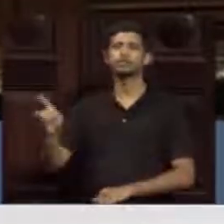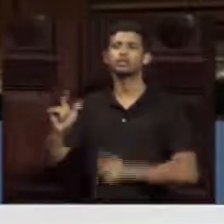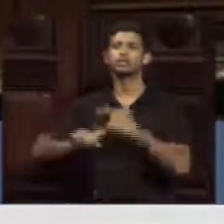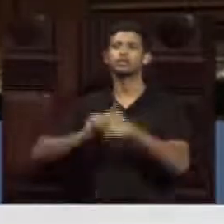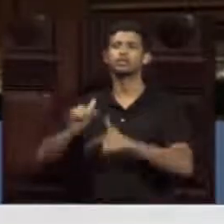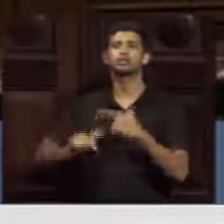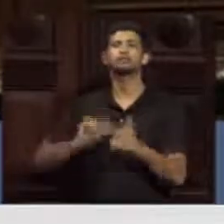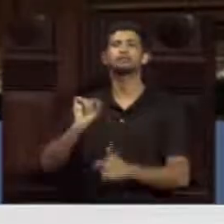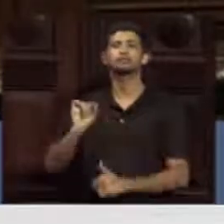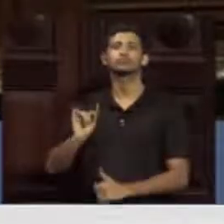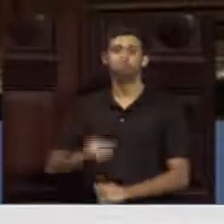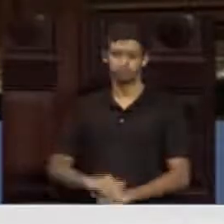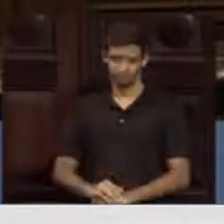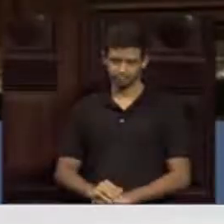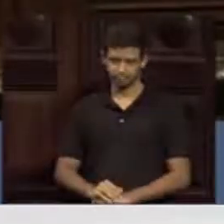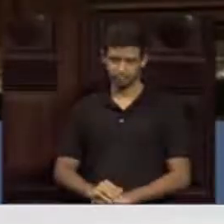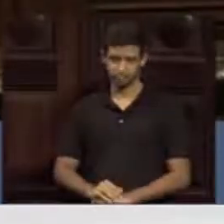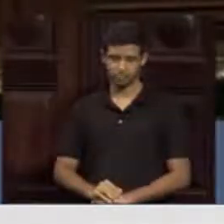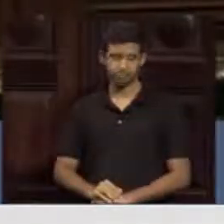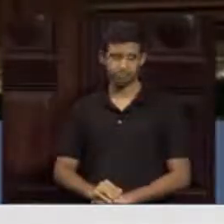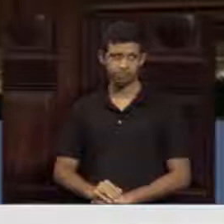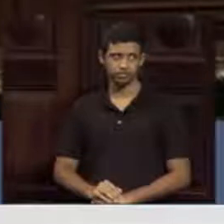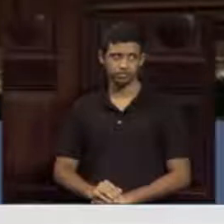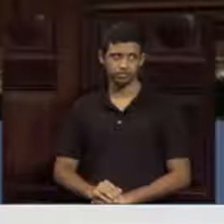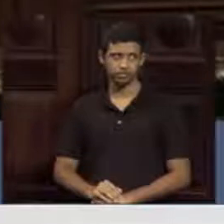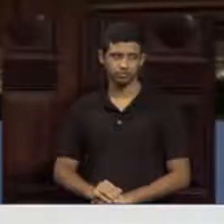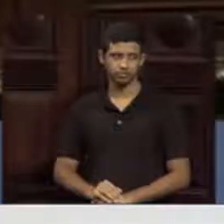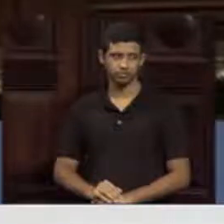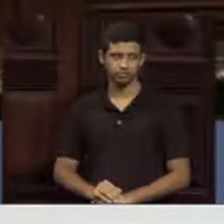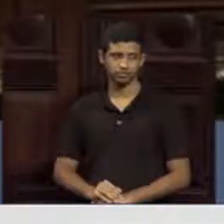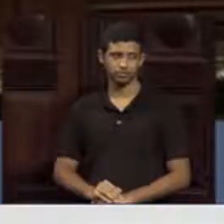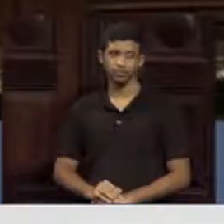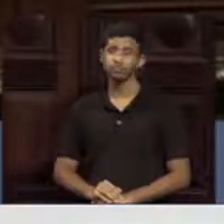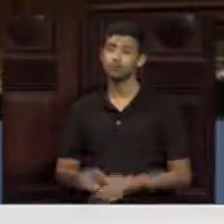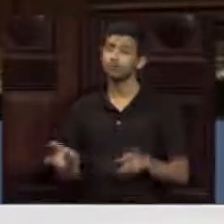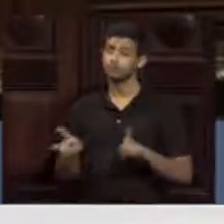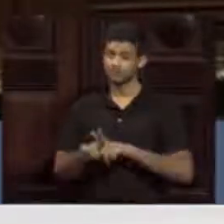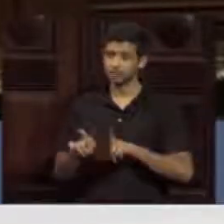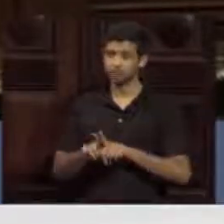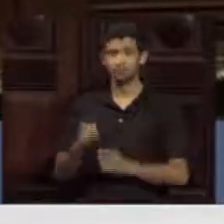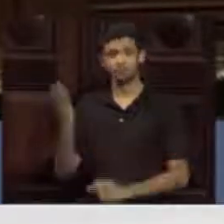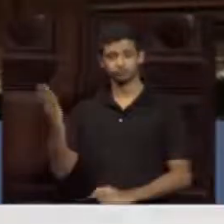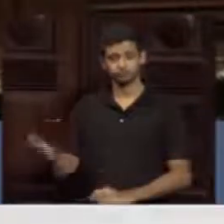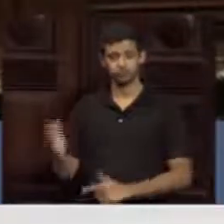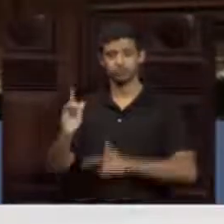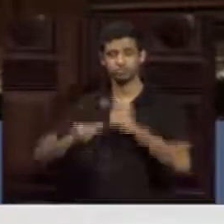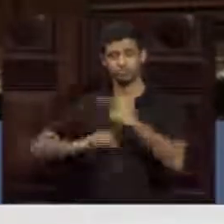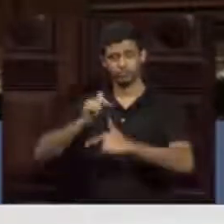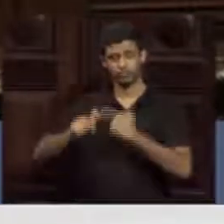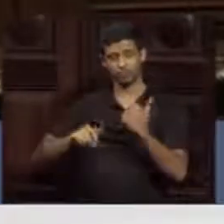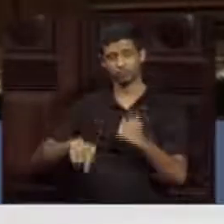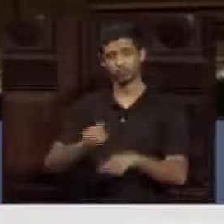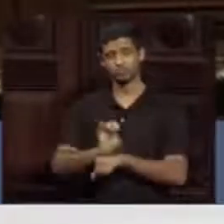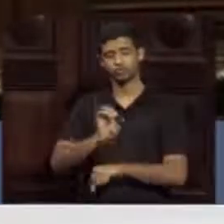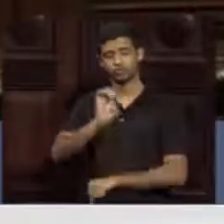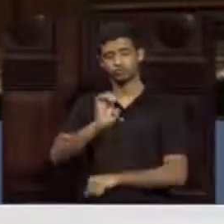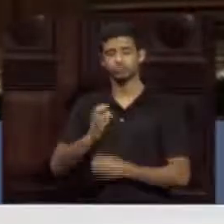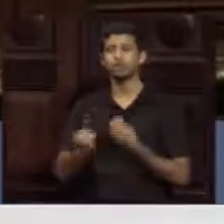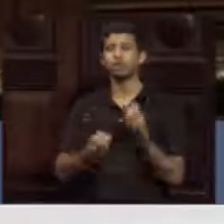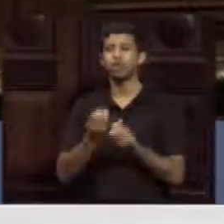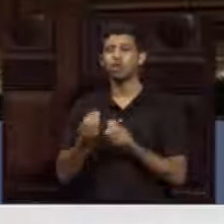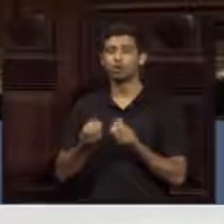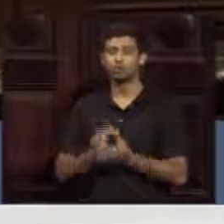fusão da Guanabara com o Estado do Rio de Janeiro e trabalhou pelo Estado como um